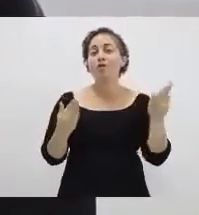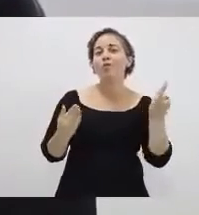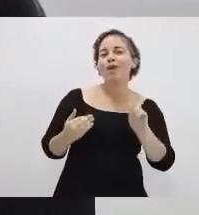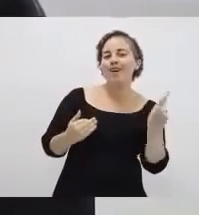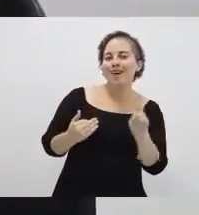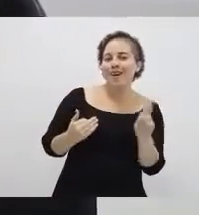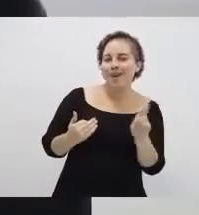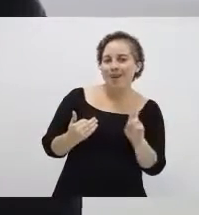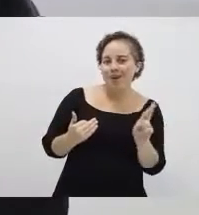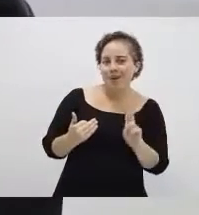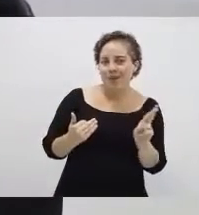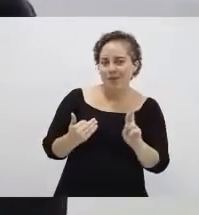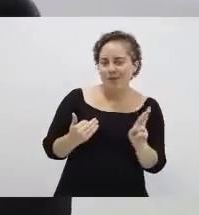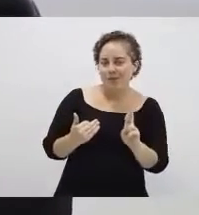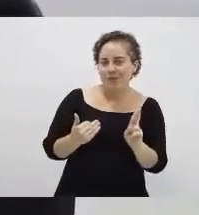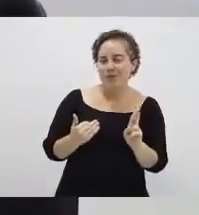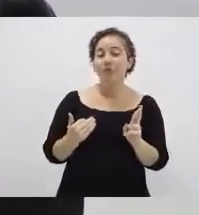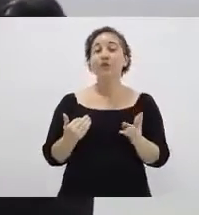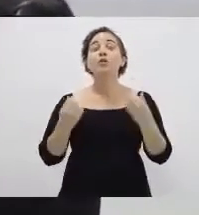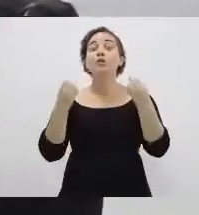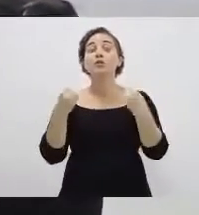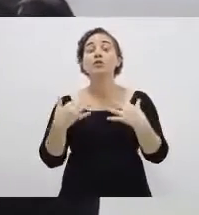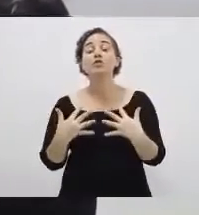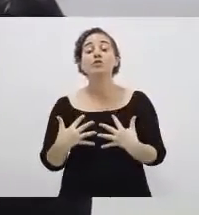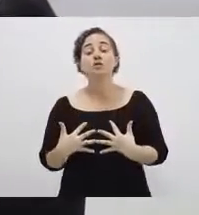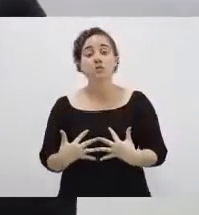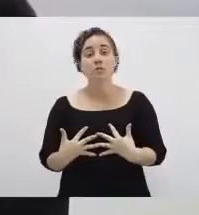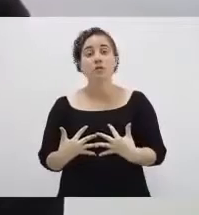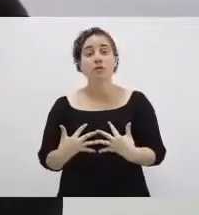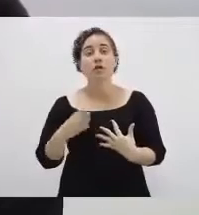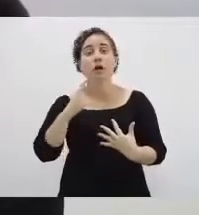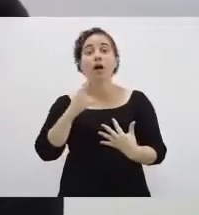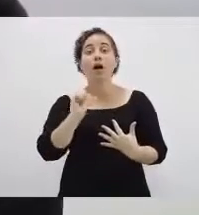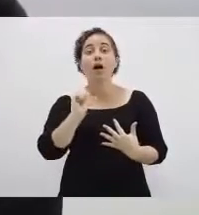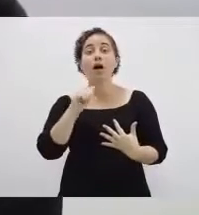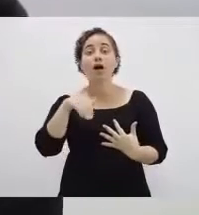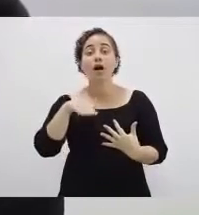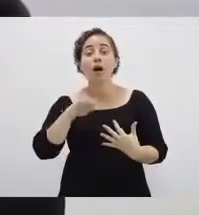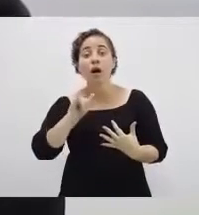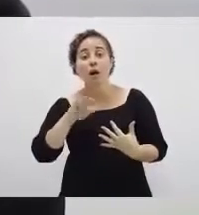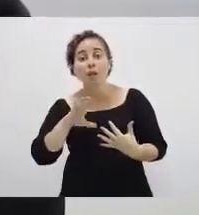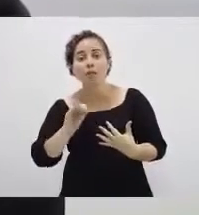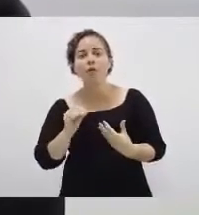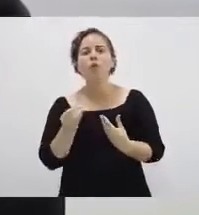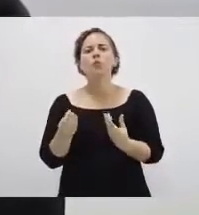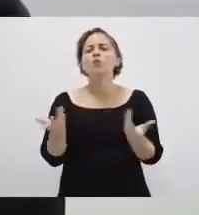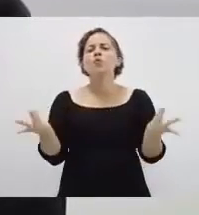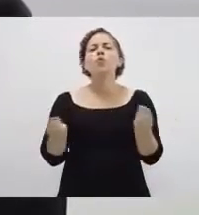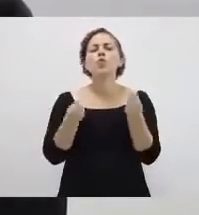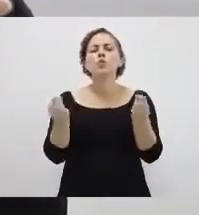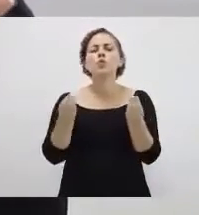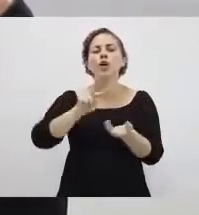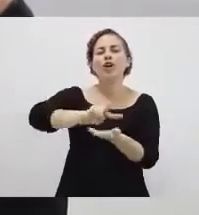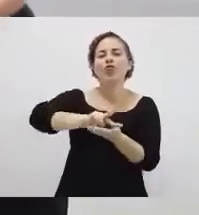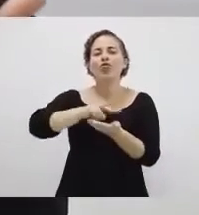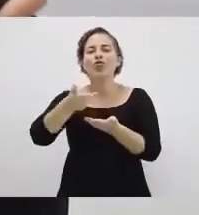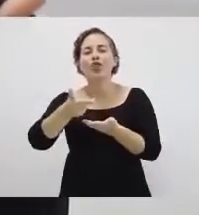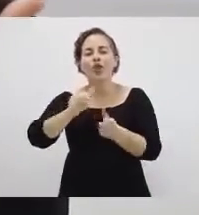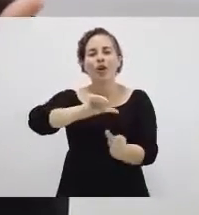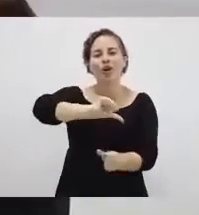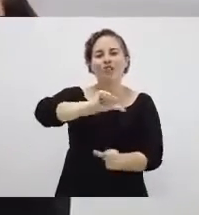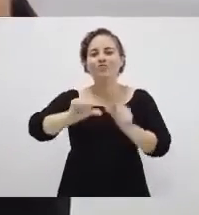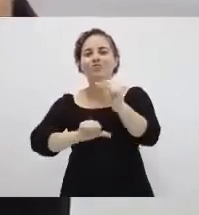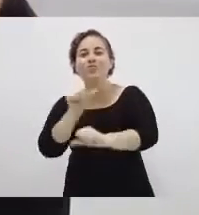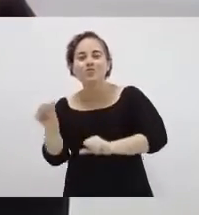Então, quando se fala em câmbio, eu estou dizendo qual é a unidade de troca que existe entre